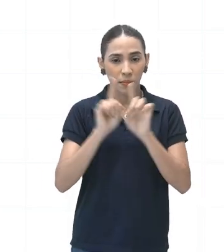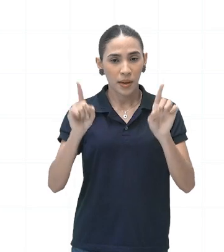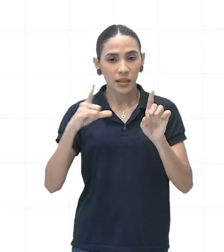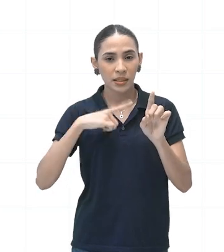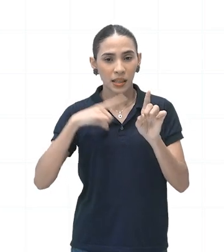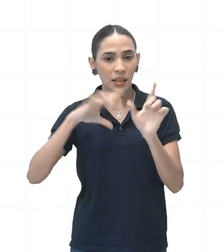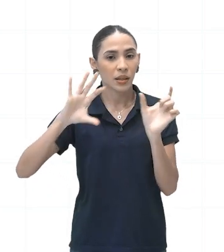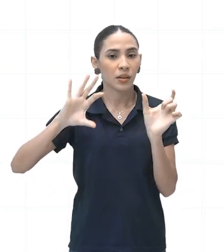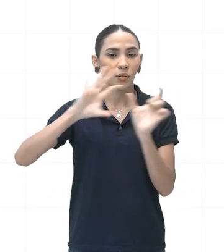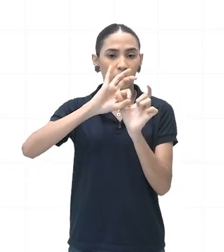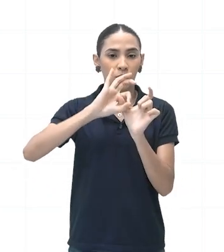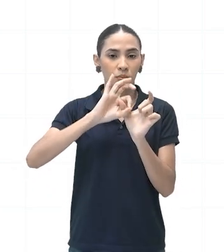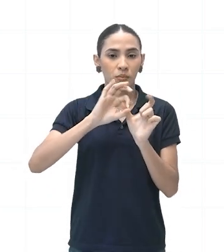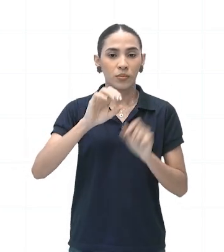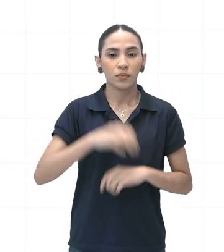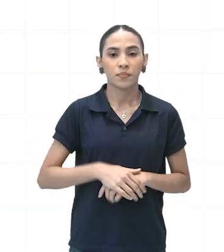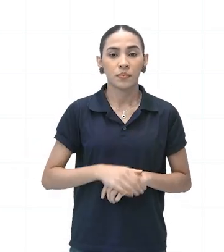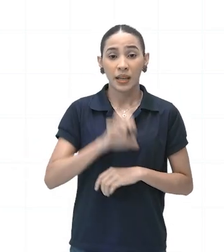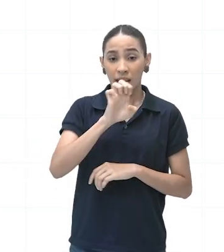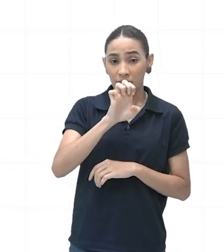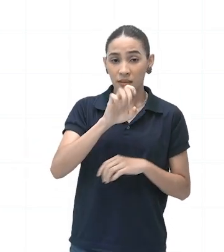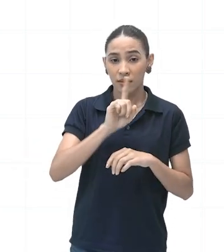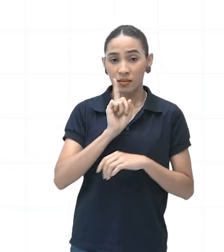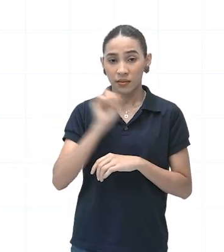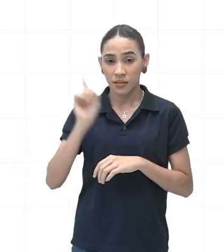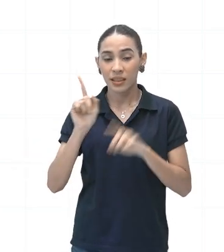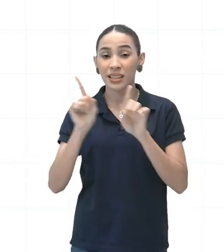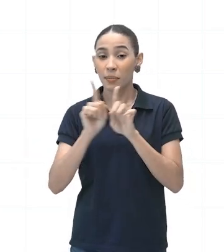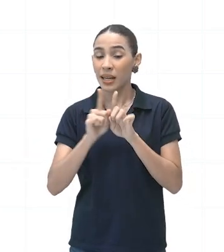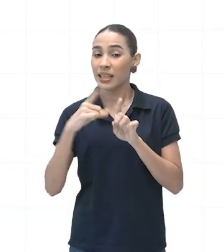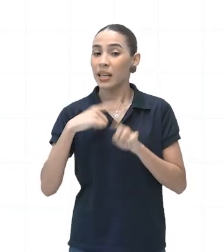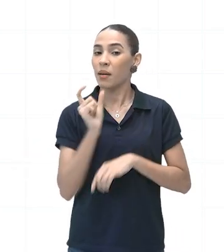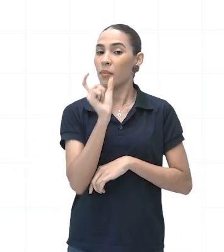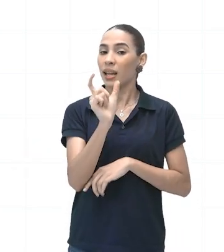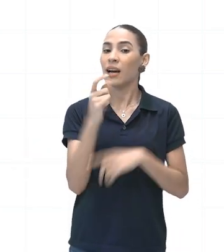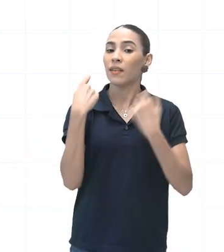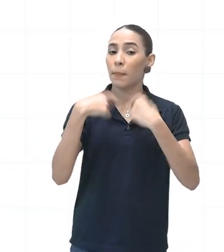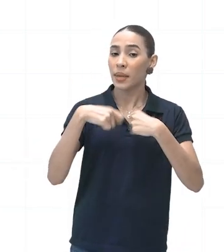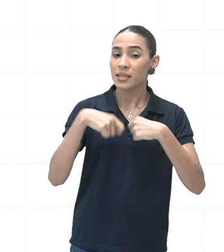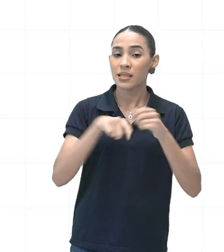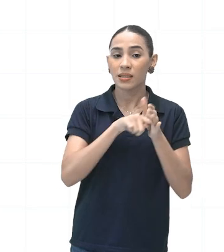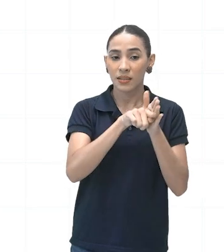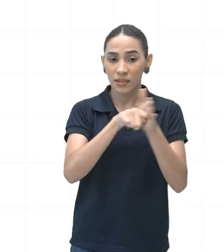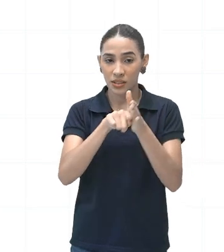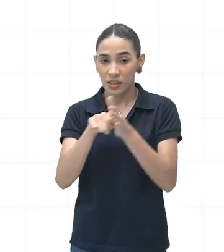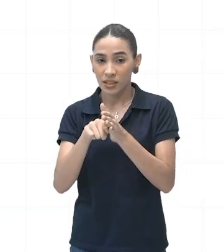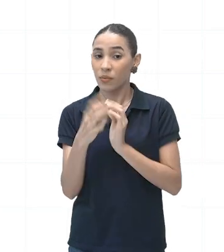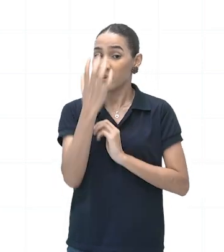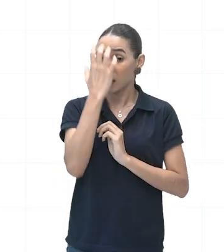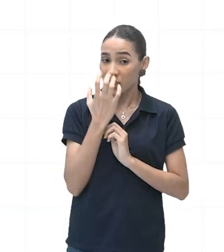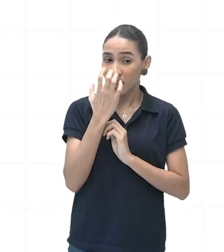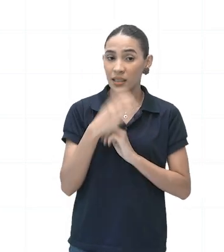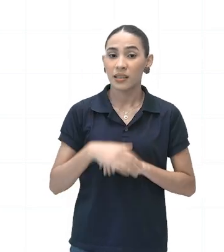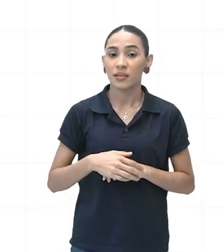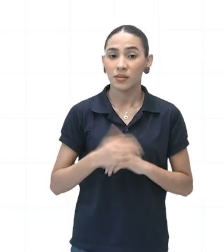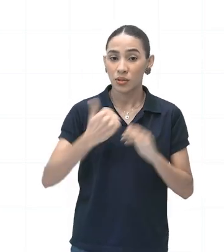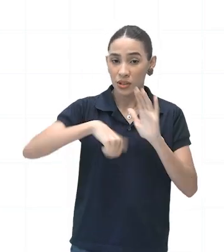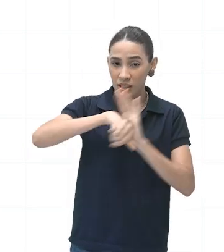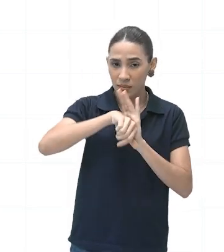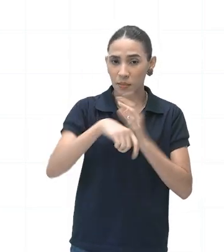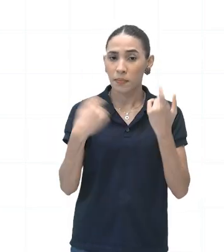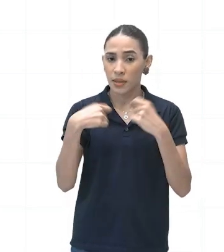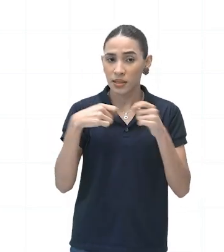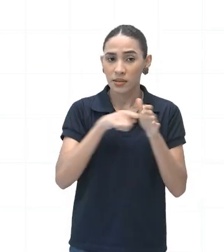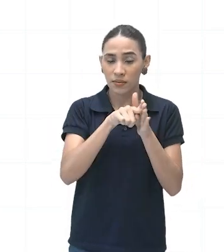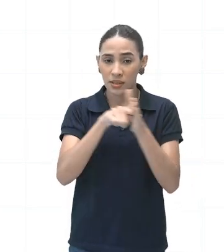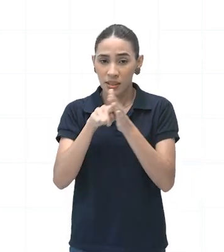uma conjunção, o ezinho, e eu tenho precisam de investigação séria. Os crimes precisam de investigação